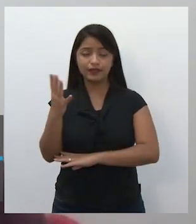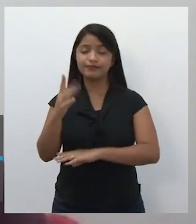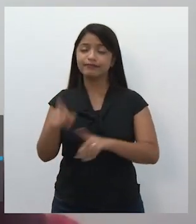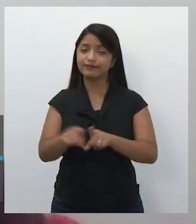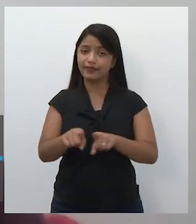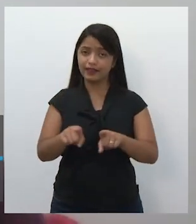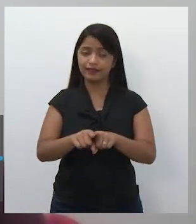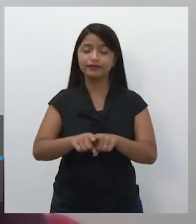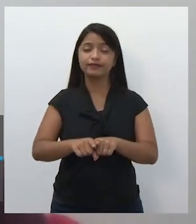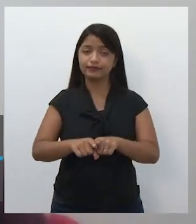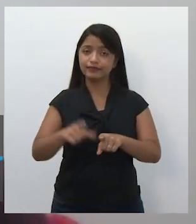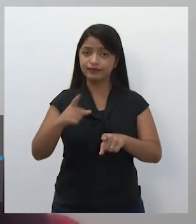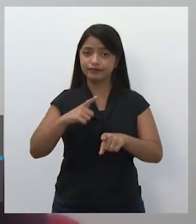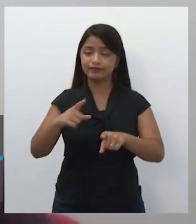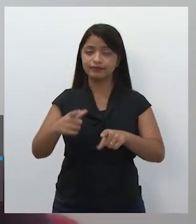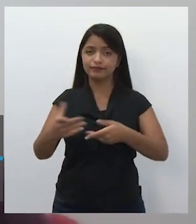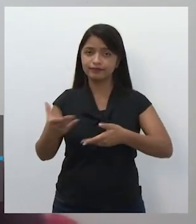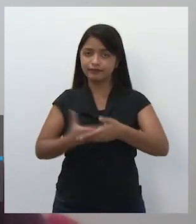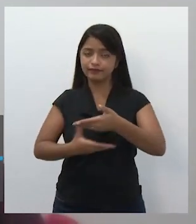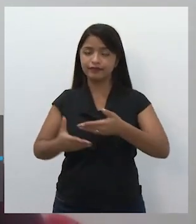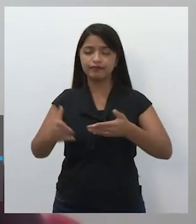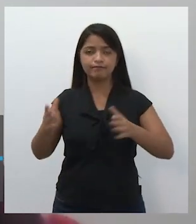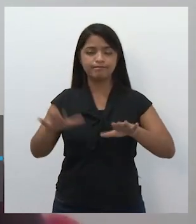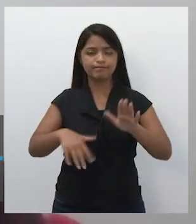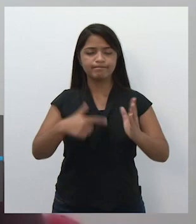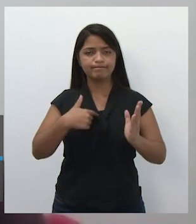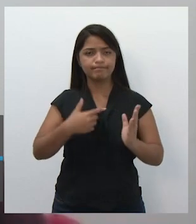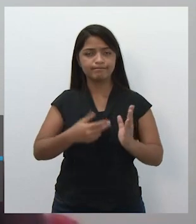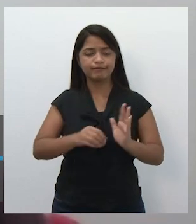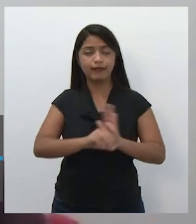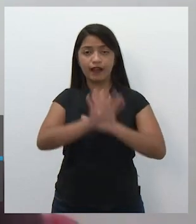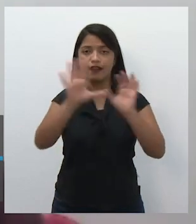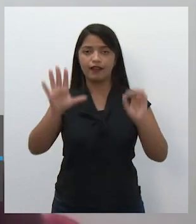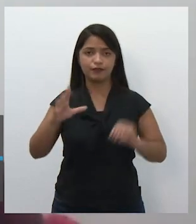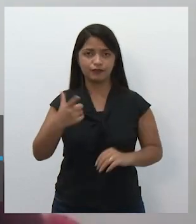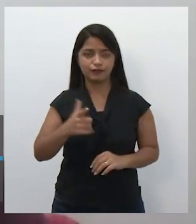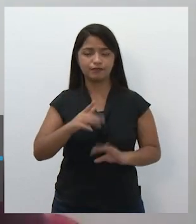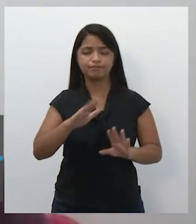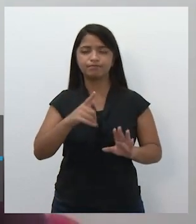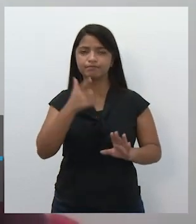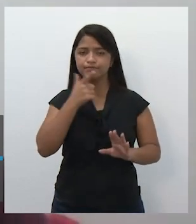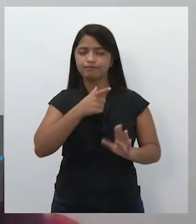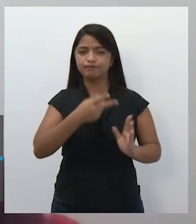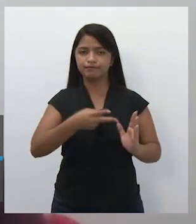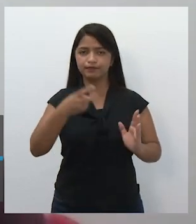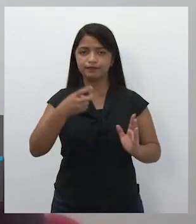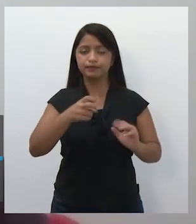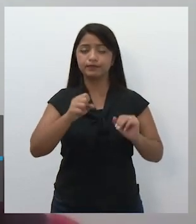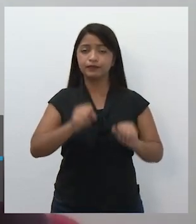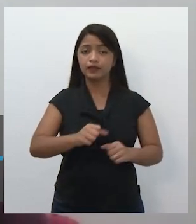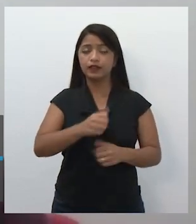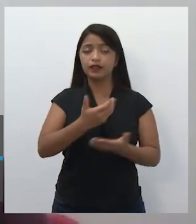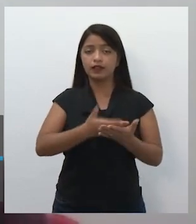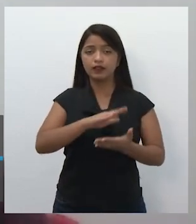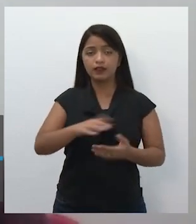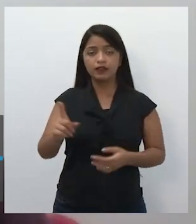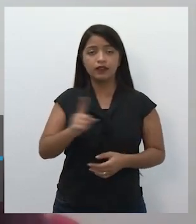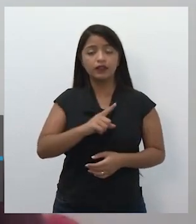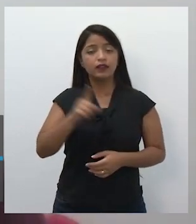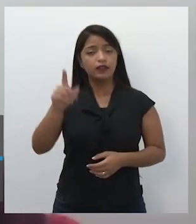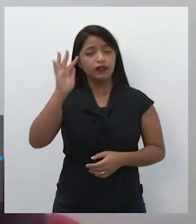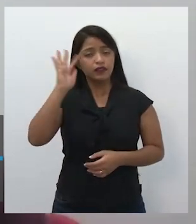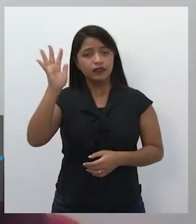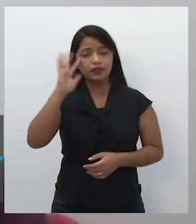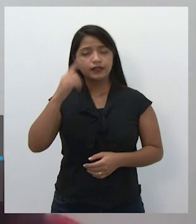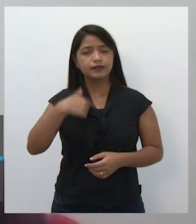diálogo que às vezes não está explícito, mas que você consegue reconhecer. Nossa, pode ser que o aluno chegue, não, professora, mas lá em filosofia eu também vi isso, ou em